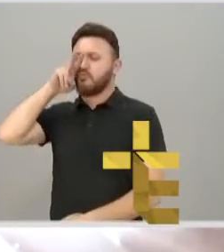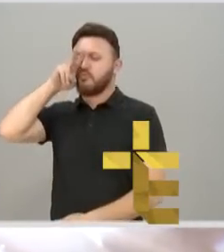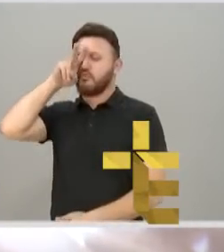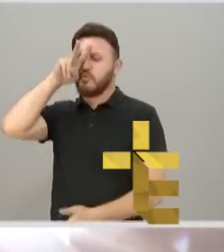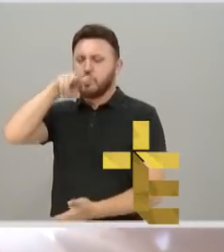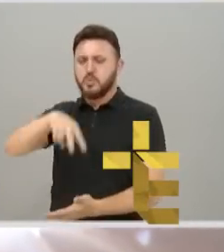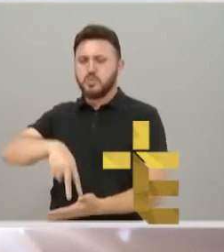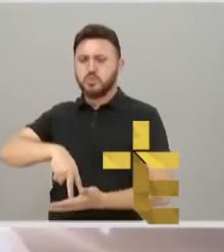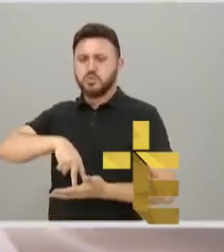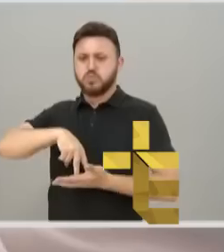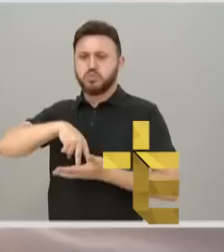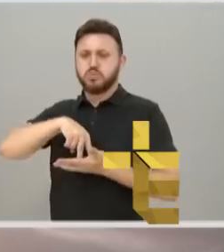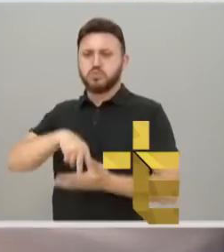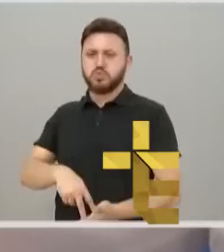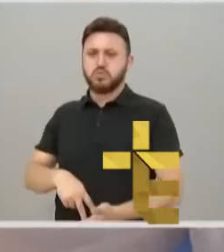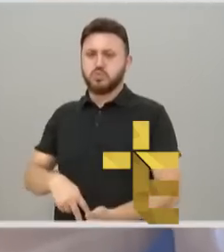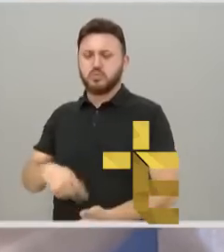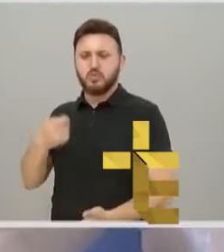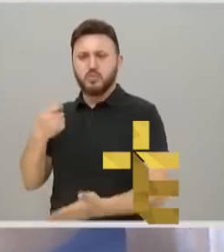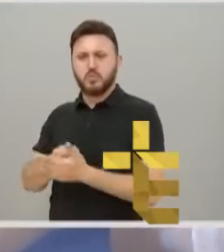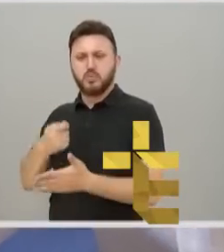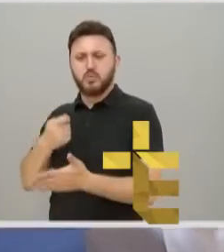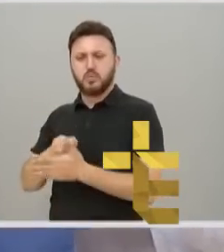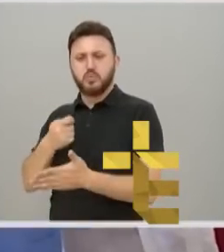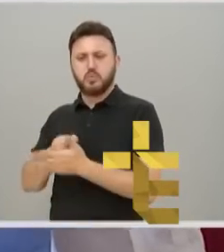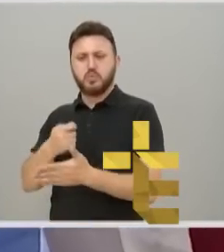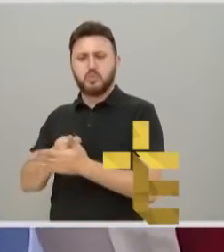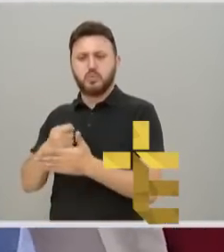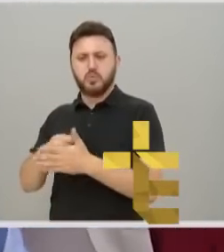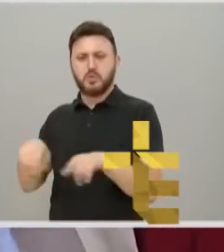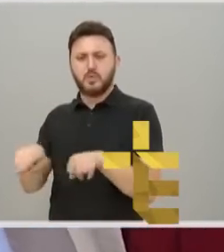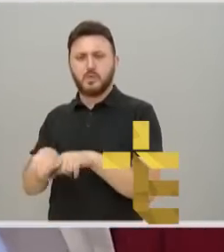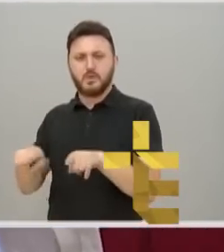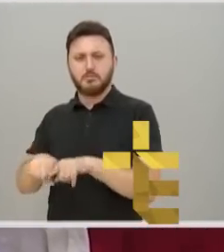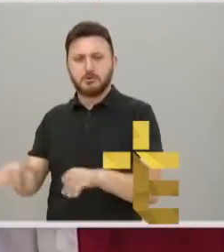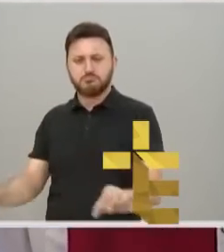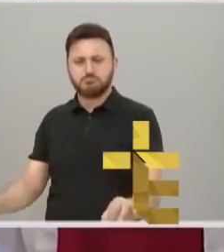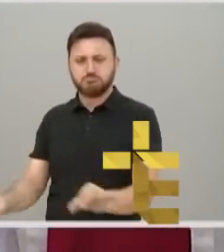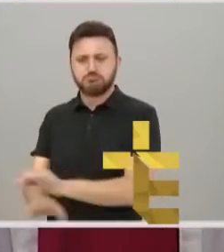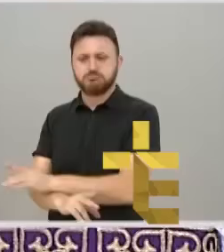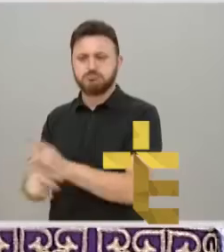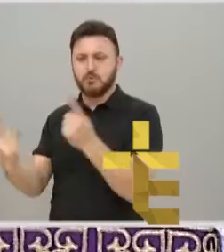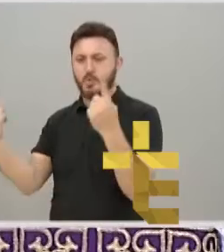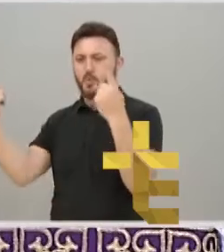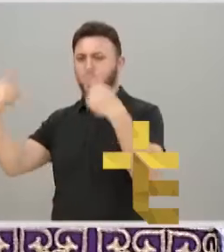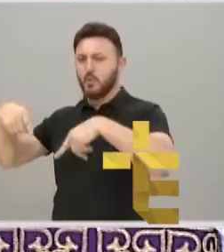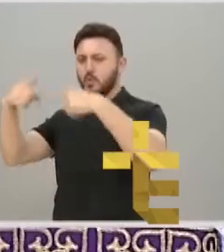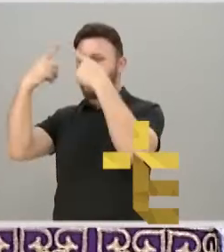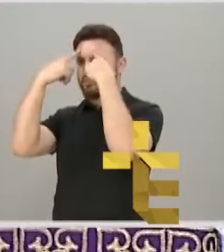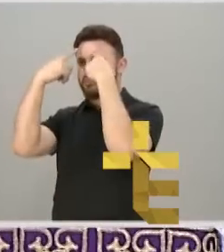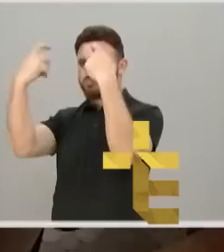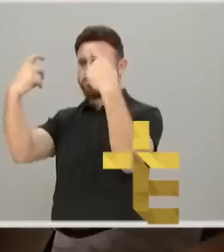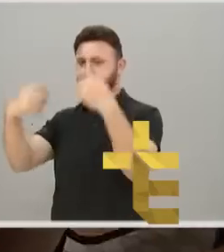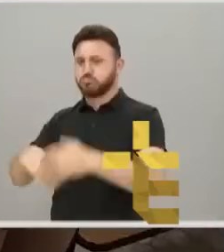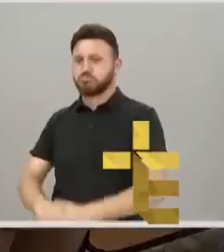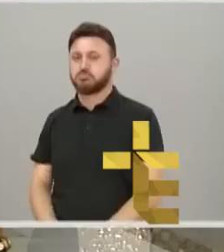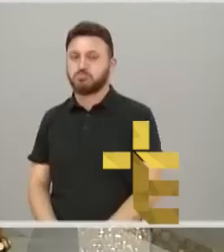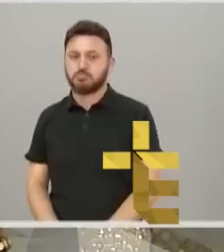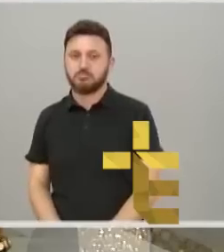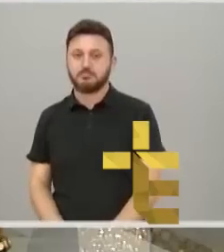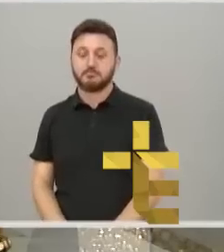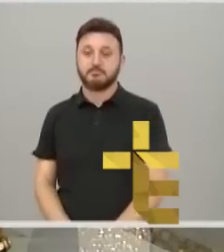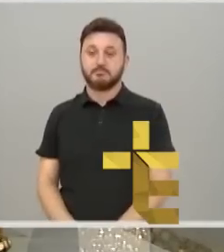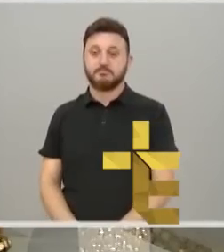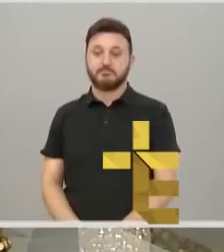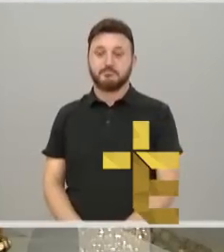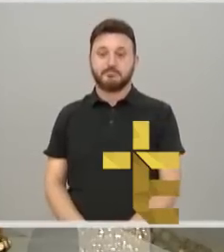fortalecei-nos, fortalecei-nos no combate e superação, no combate e superação da violência, da